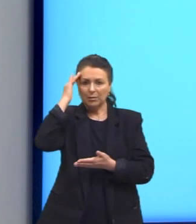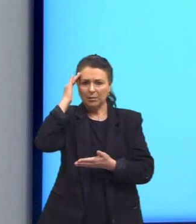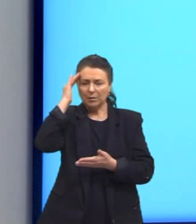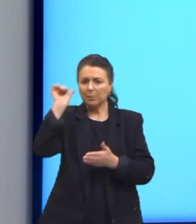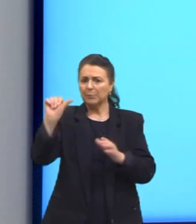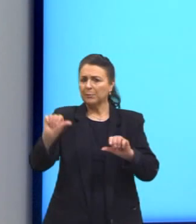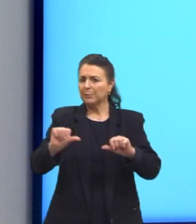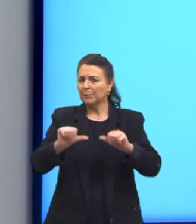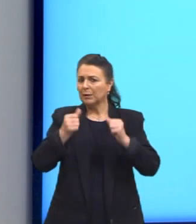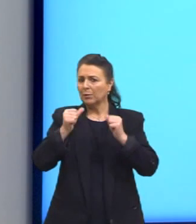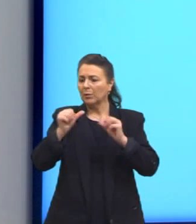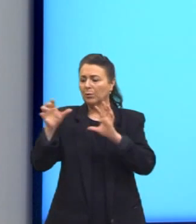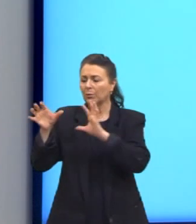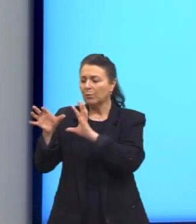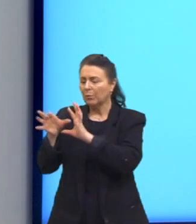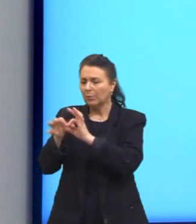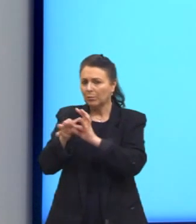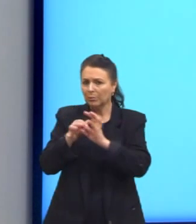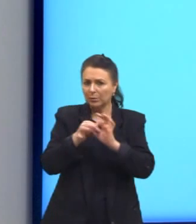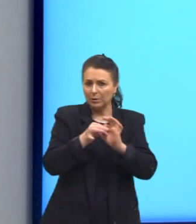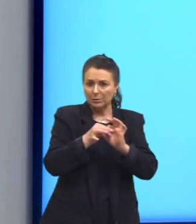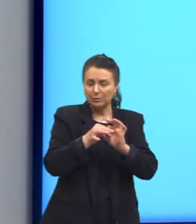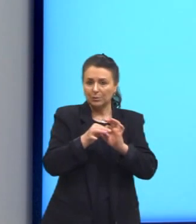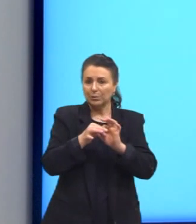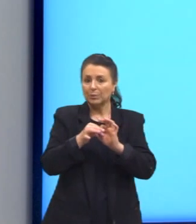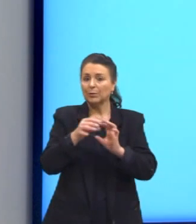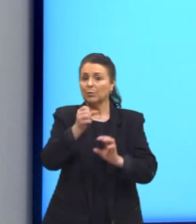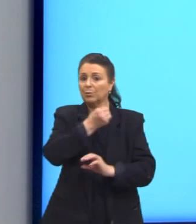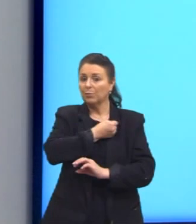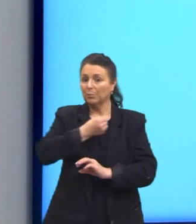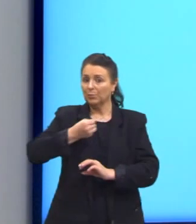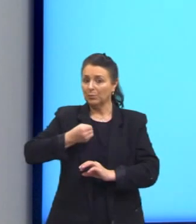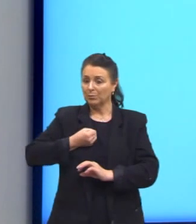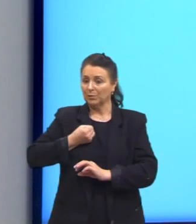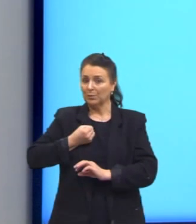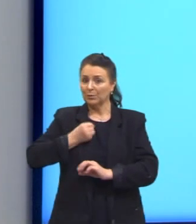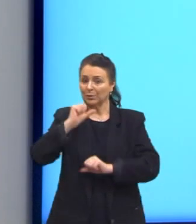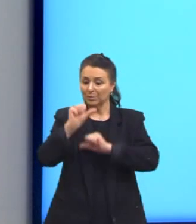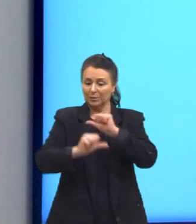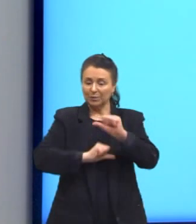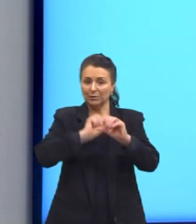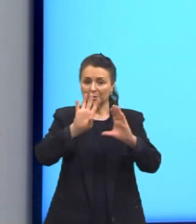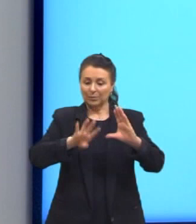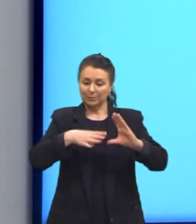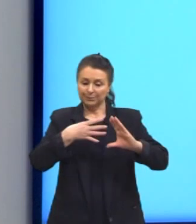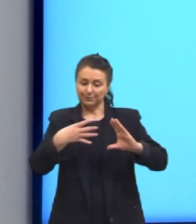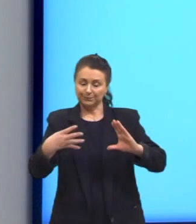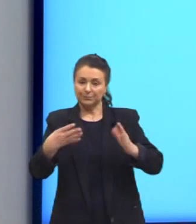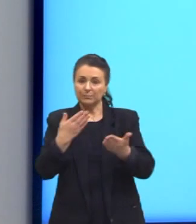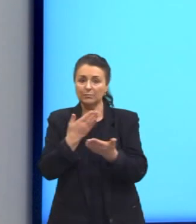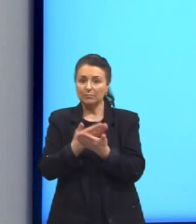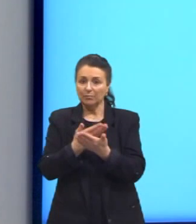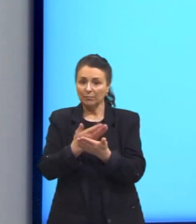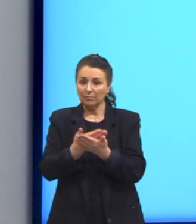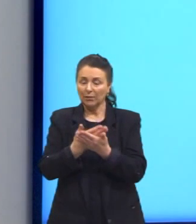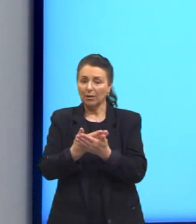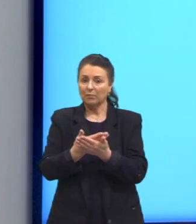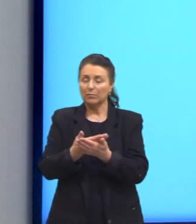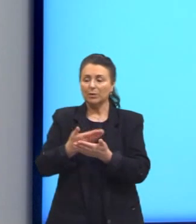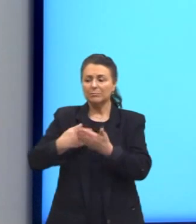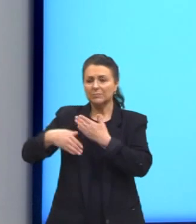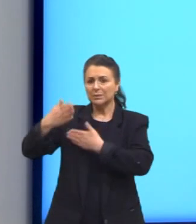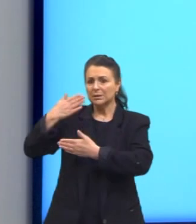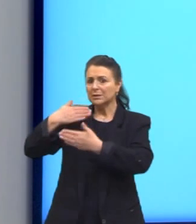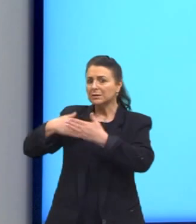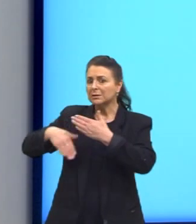né, esse contexto por trás dos determinantes. Então, o estudo sobre os determinantes, ele precedeu o